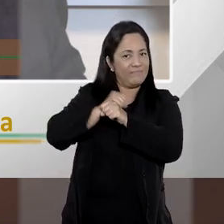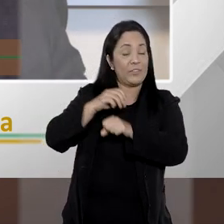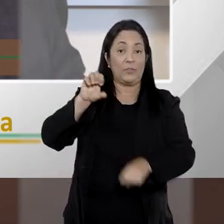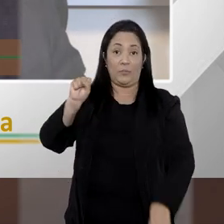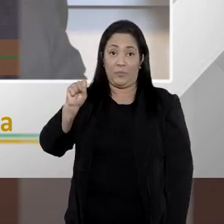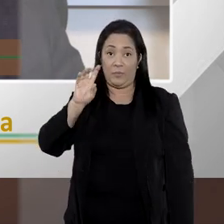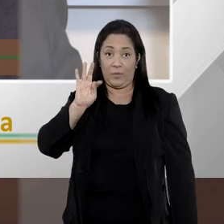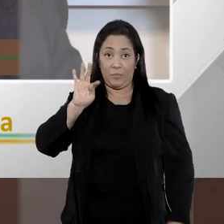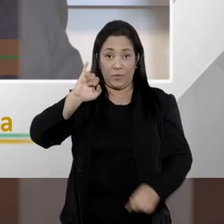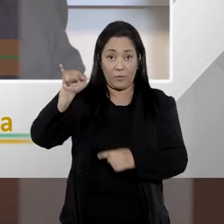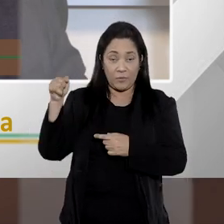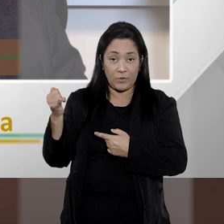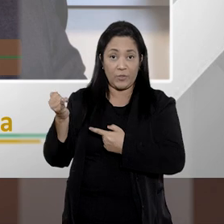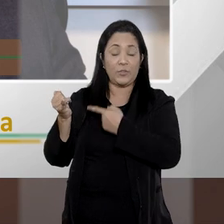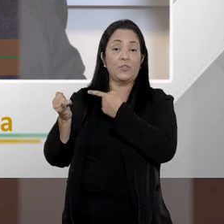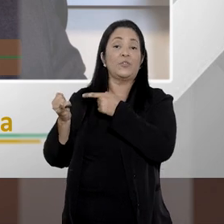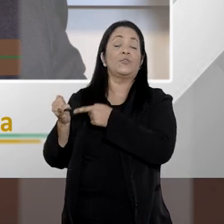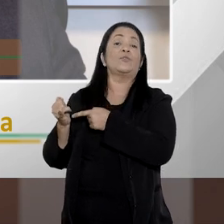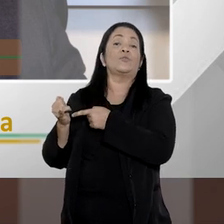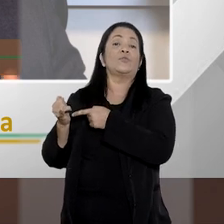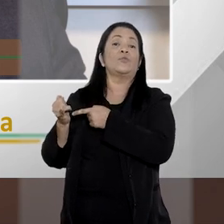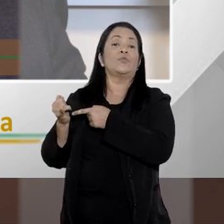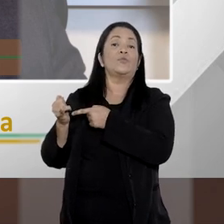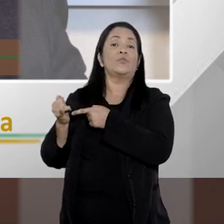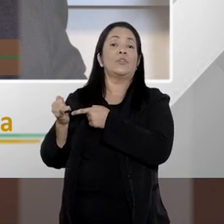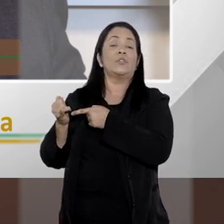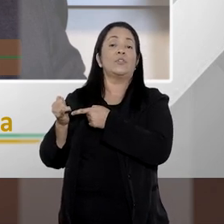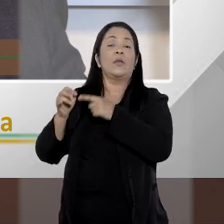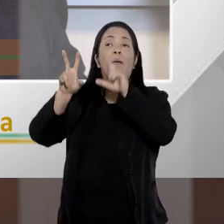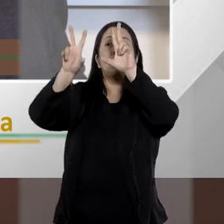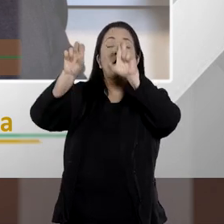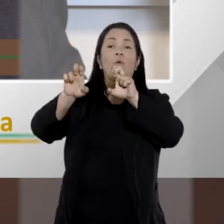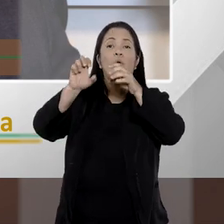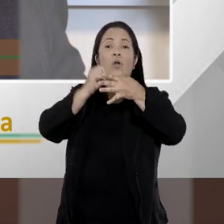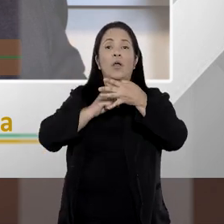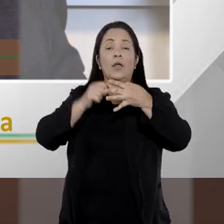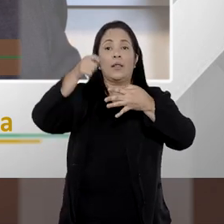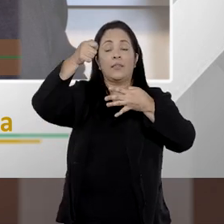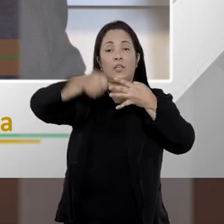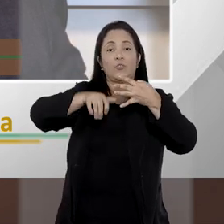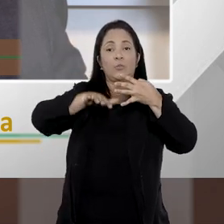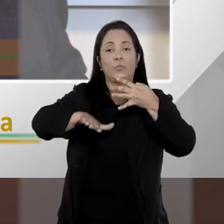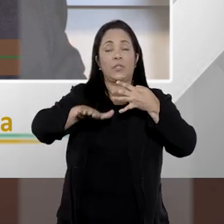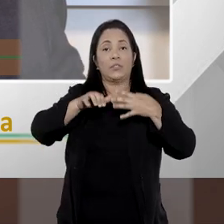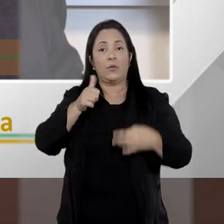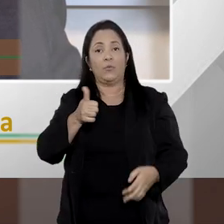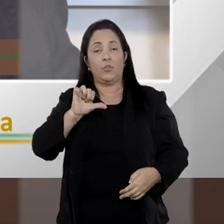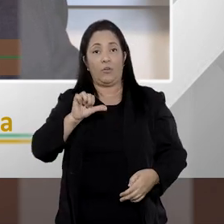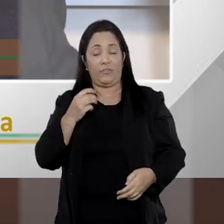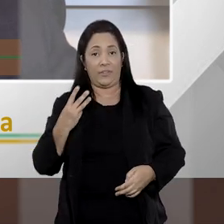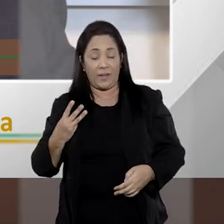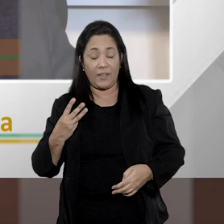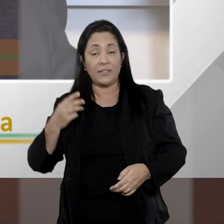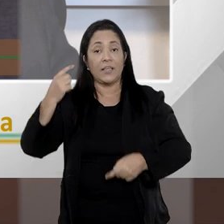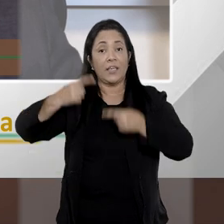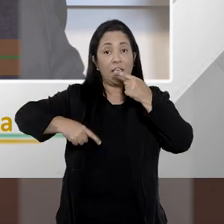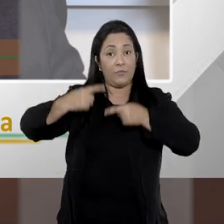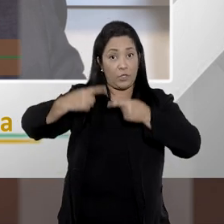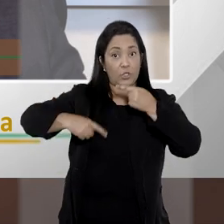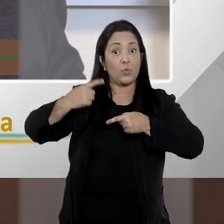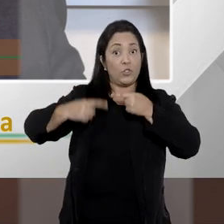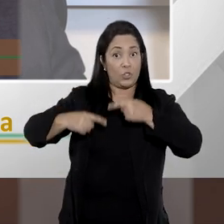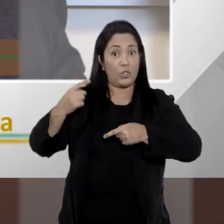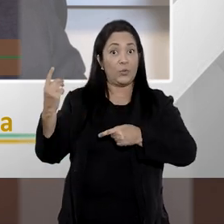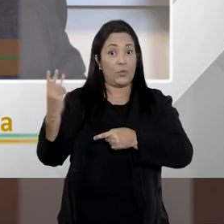Superior Tribunal de Justiça adotou a interpretação no tema 931 da sua jurisprudência, tema oriundo de discussão na